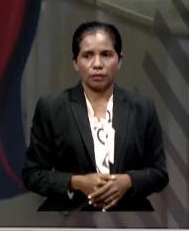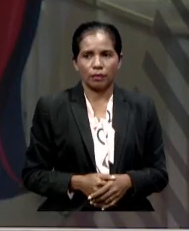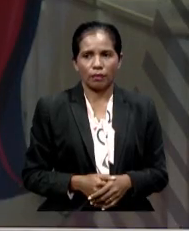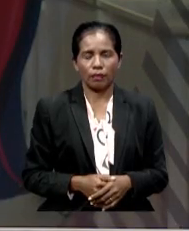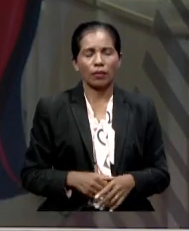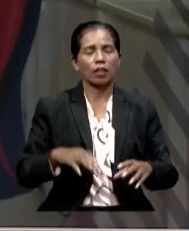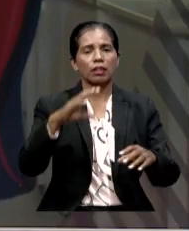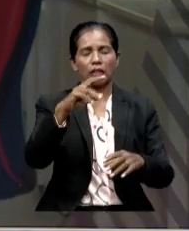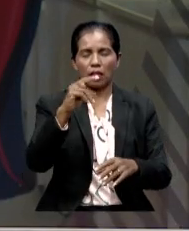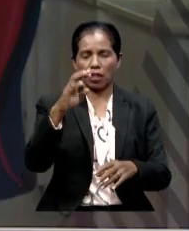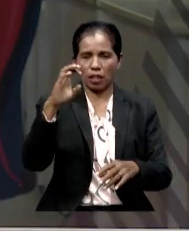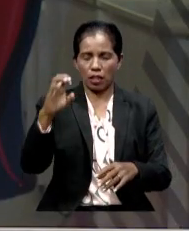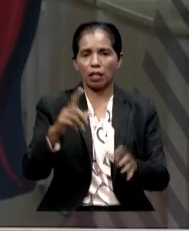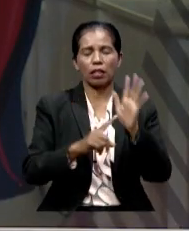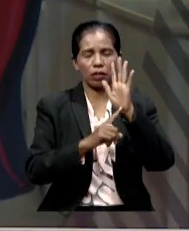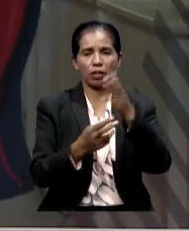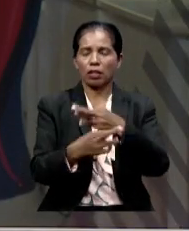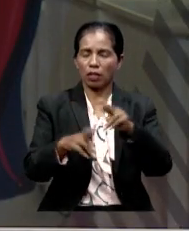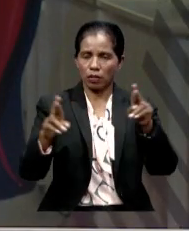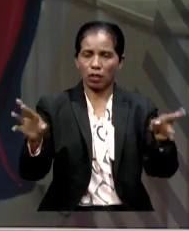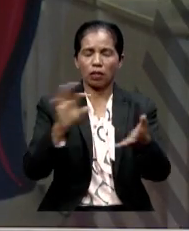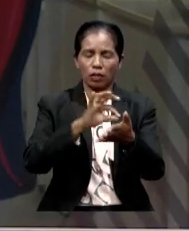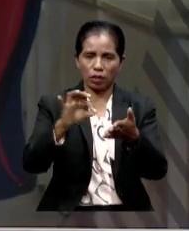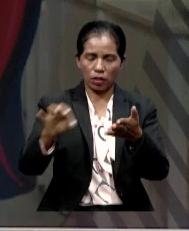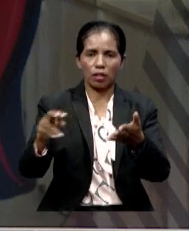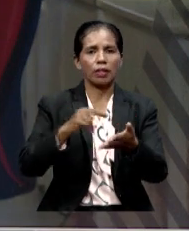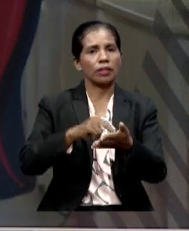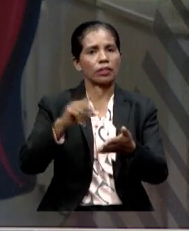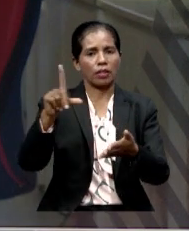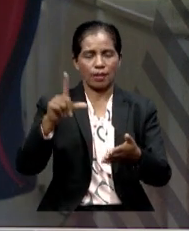Comissão Nacional de Eleição anuncia resultado do apuramento nacional.